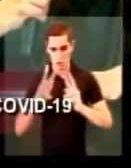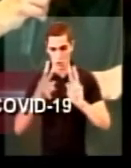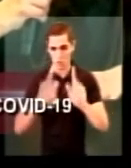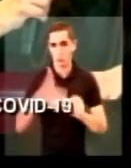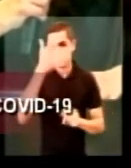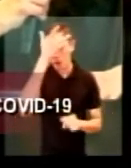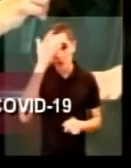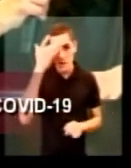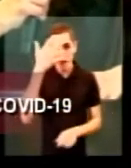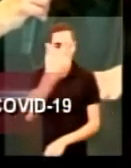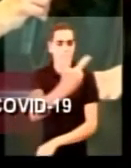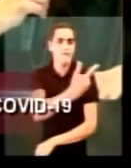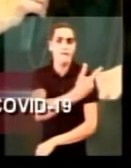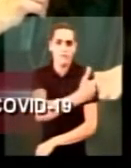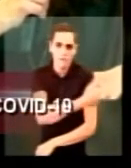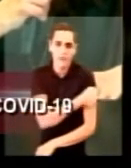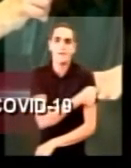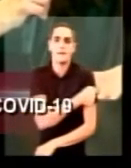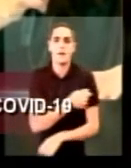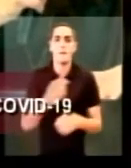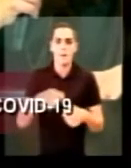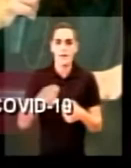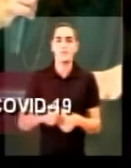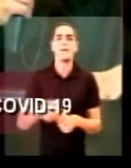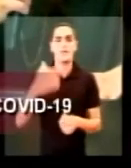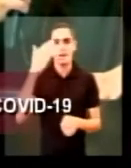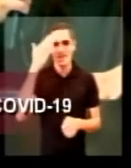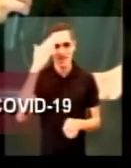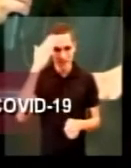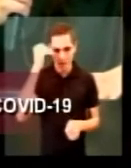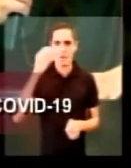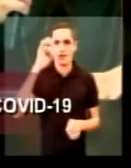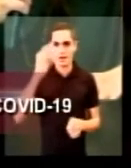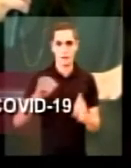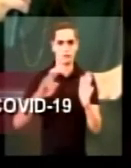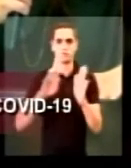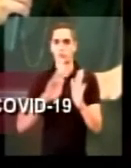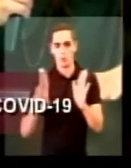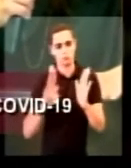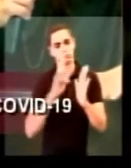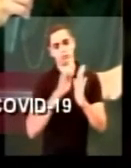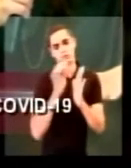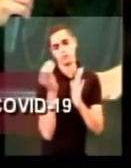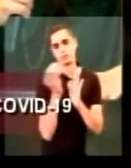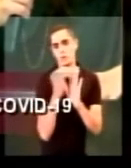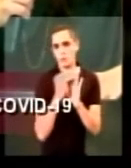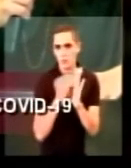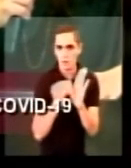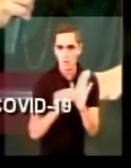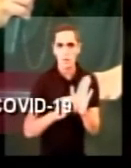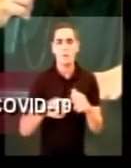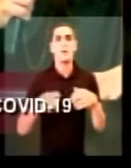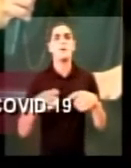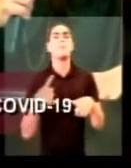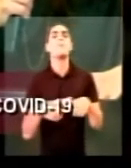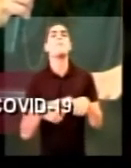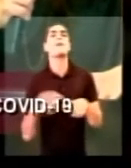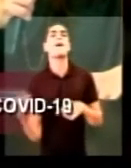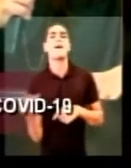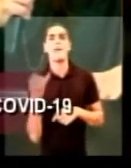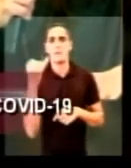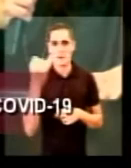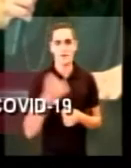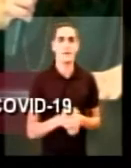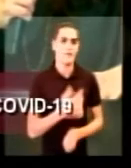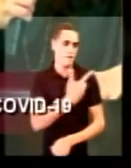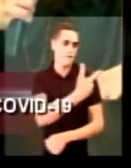identificadas dentro da base de dados do Ministério da Saúde. Por que é tão importante essa vacinação ser feita e registrada no